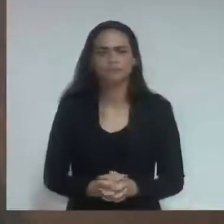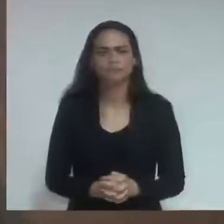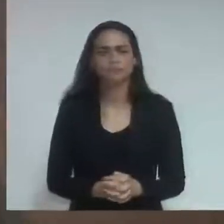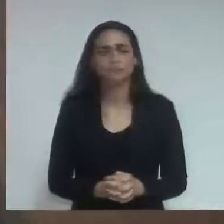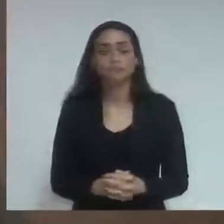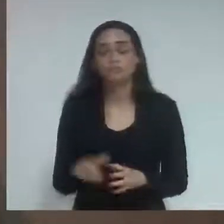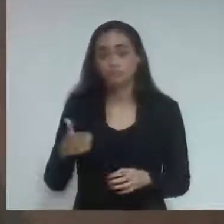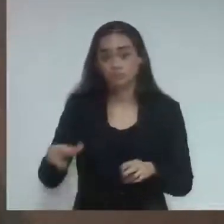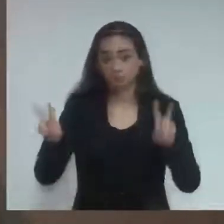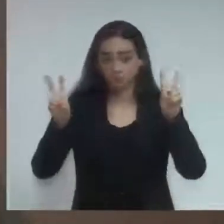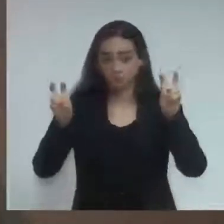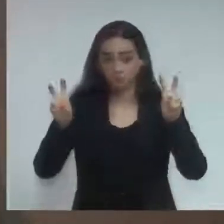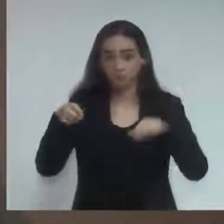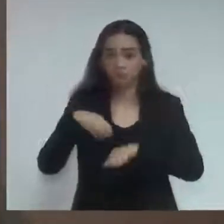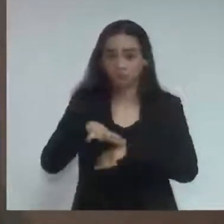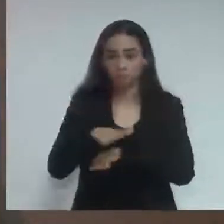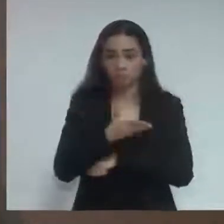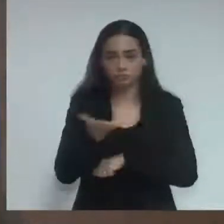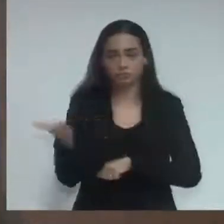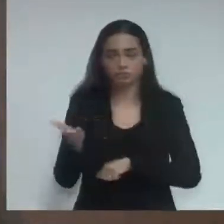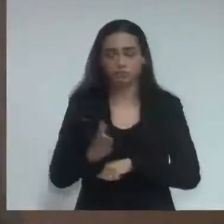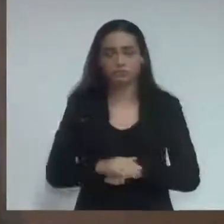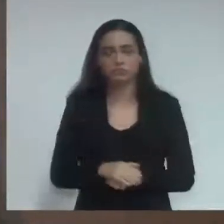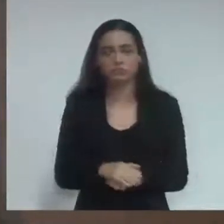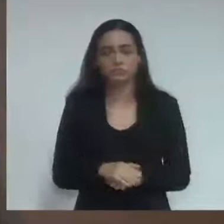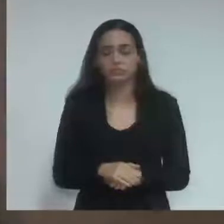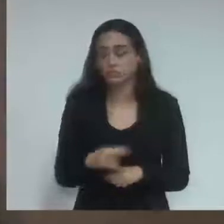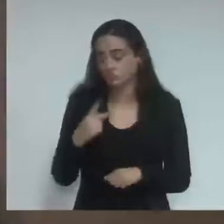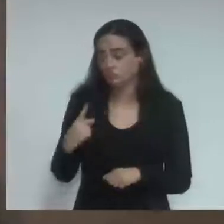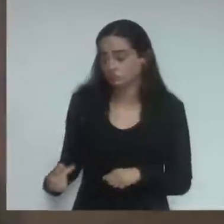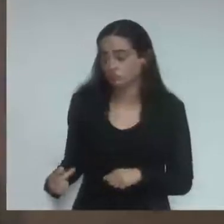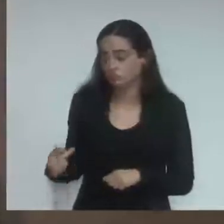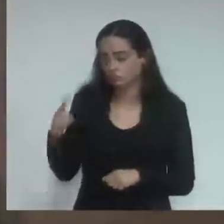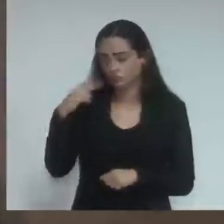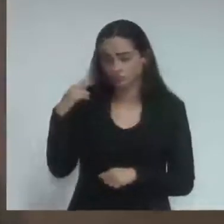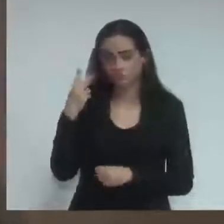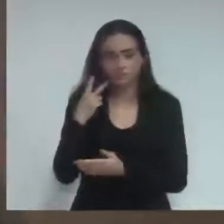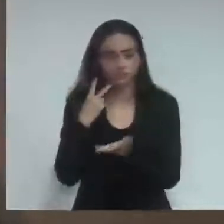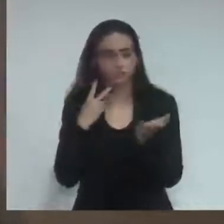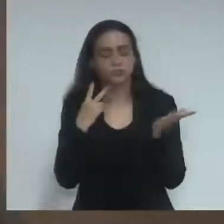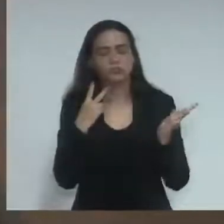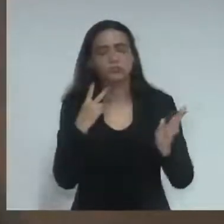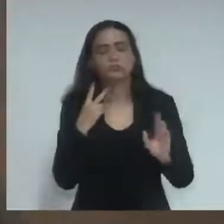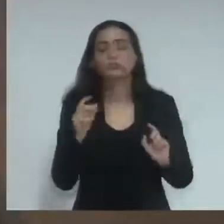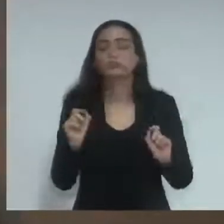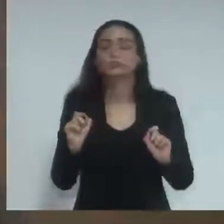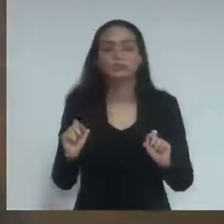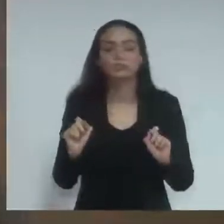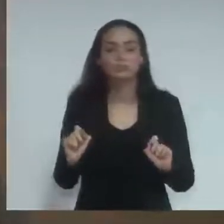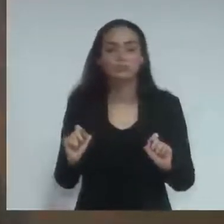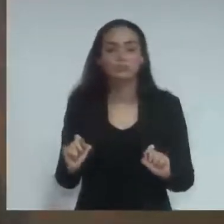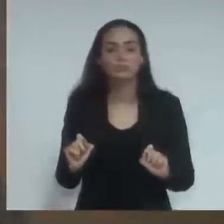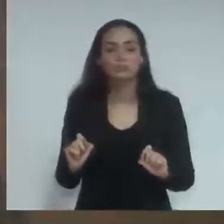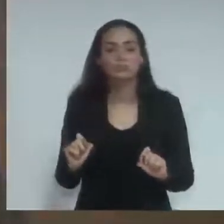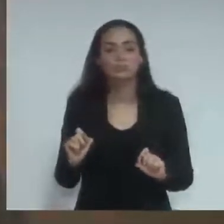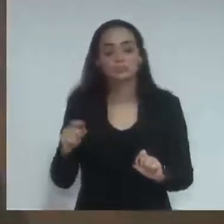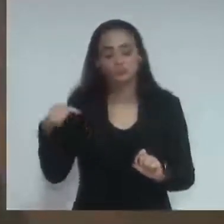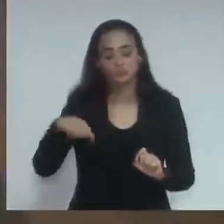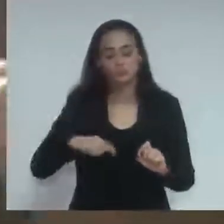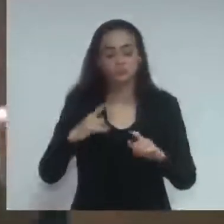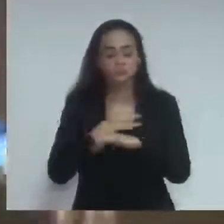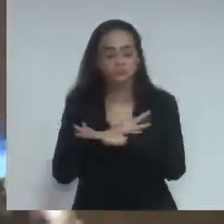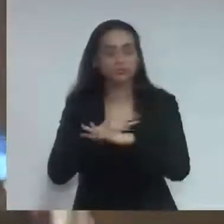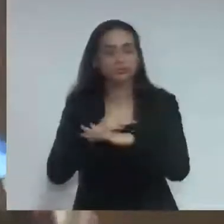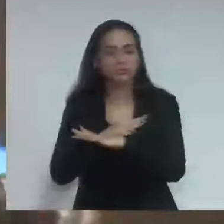Um outro assunto que eu gostaria de abordar, senhor presidente, senhores vereadores, nós temos na nossa